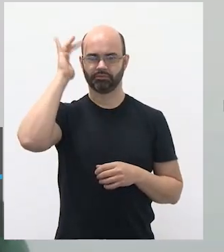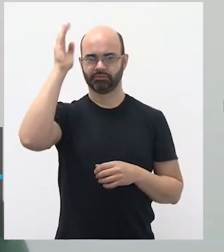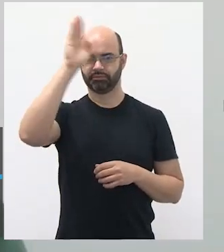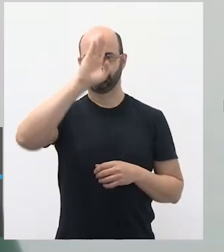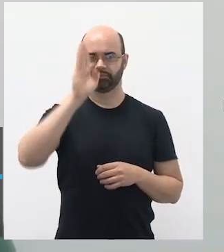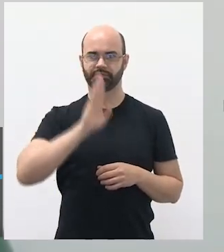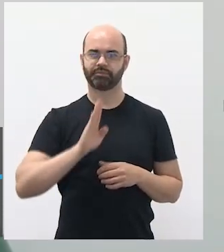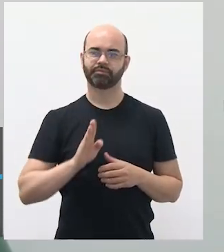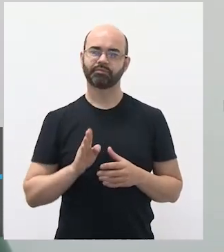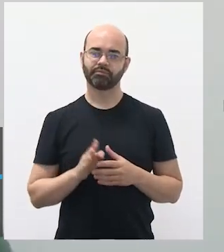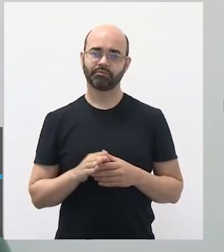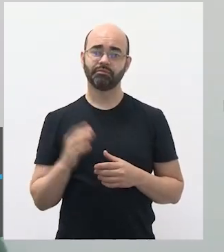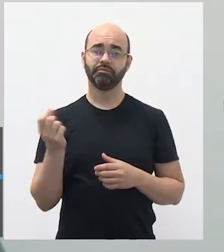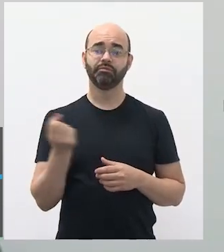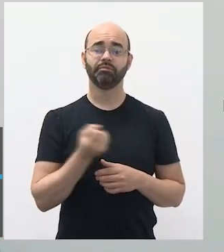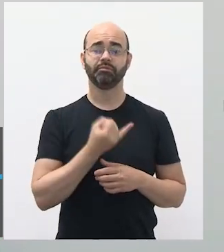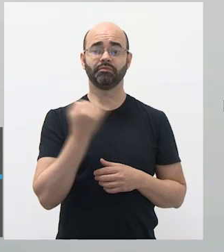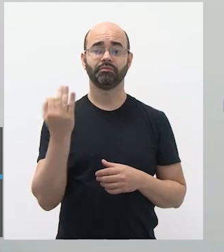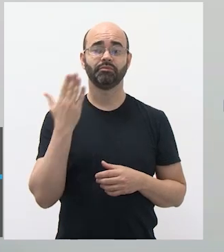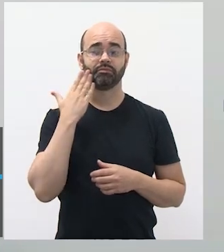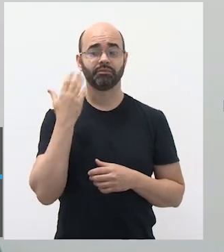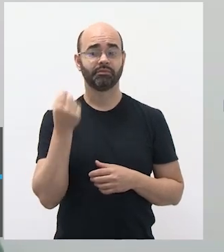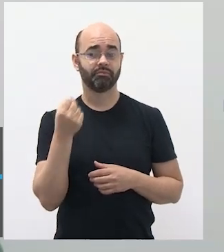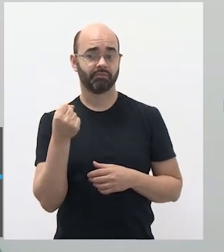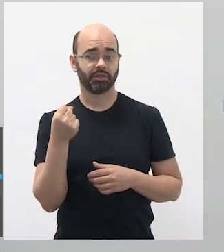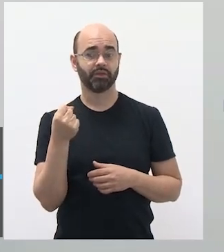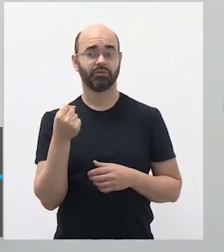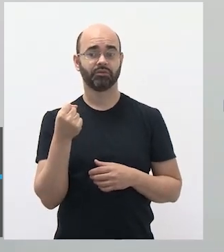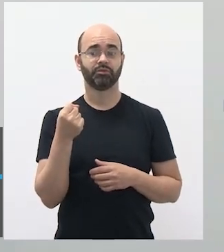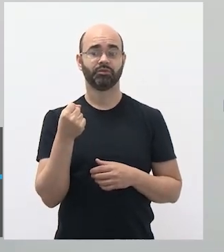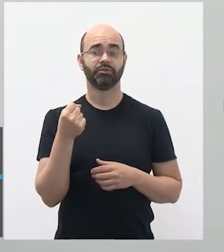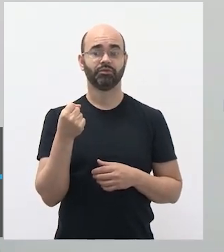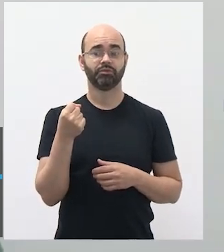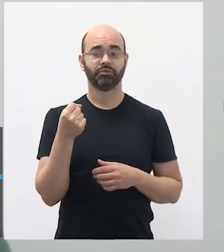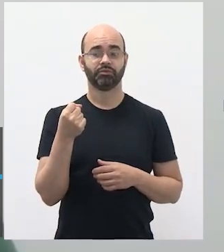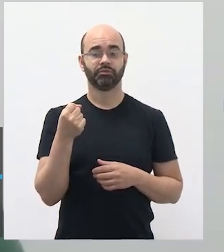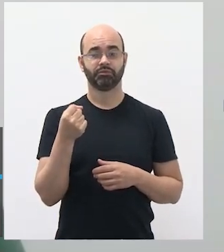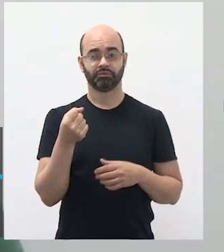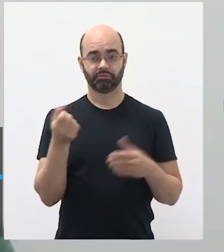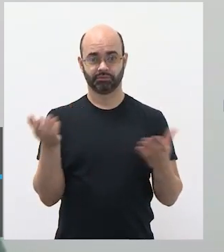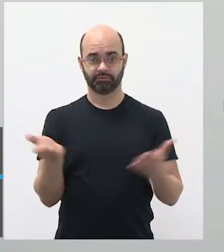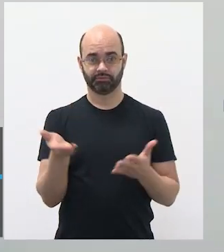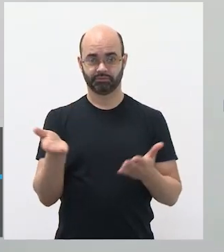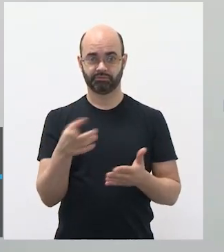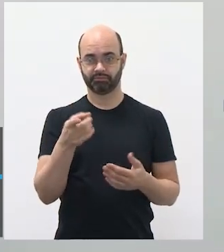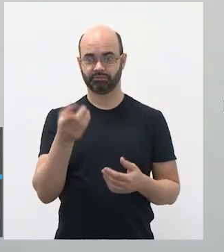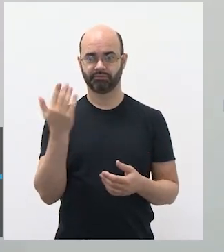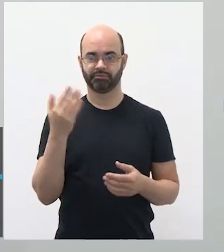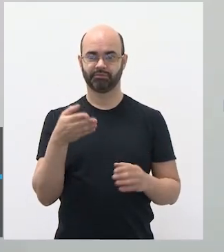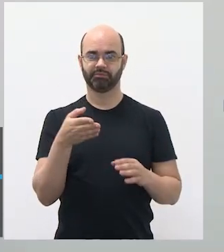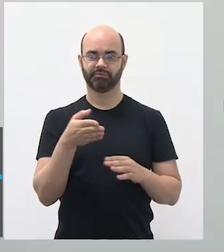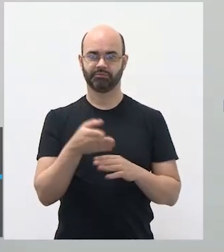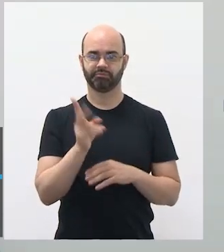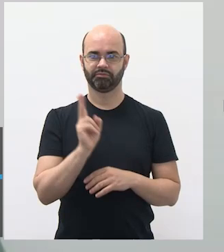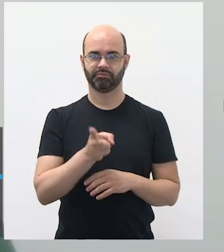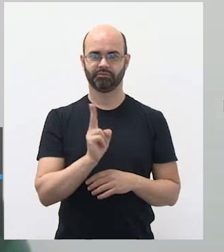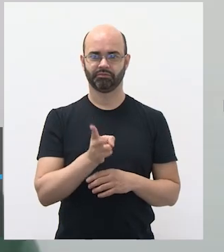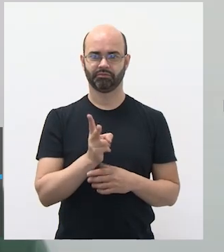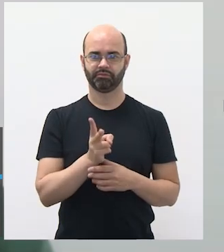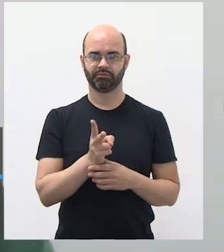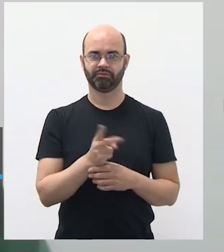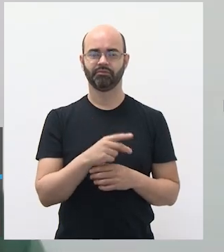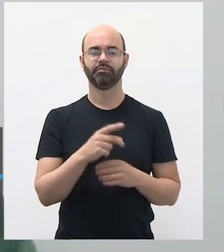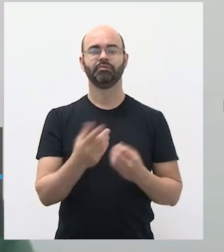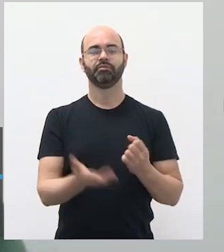brasileiras, a quantidade de brancos que até esse momento, né, acessavam, permaneciam e concluíam a